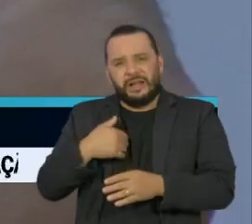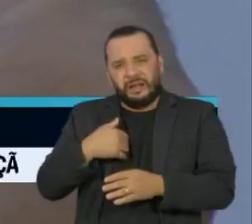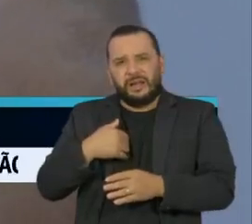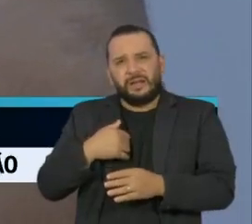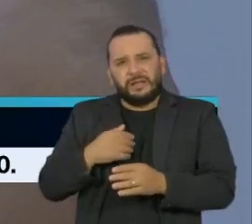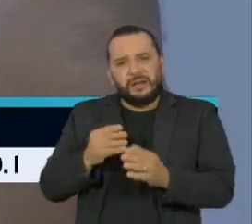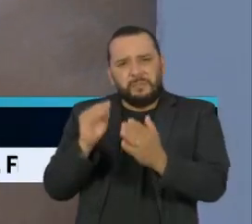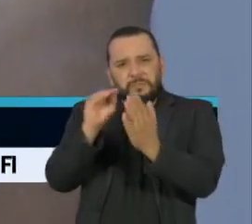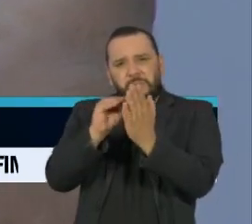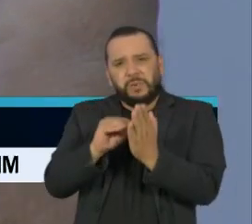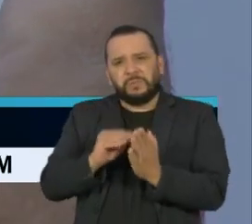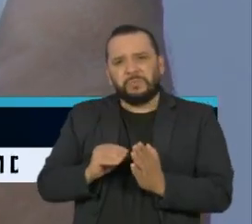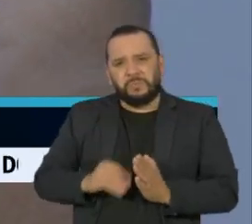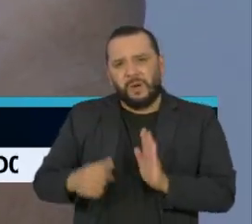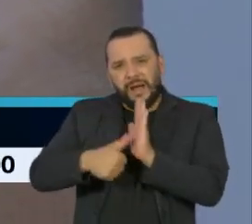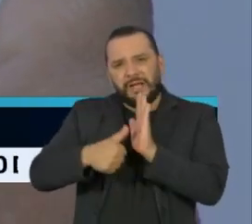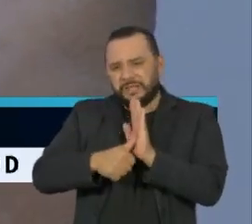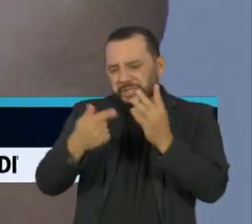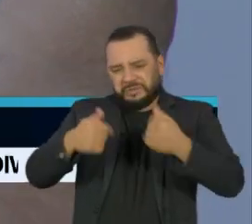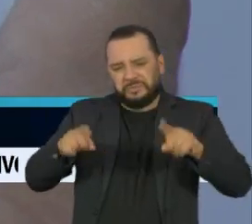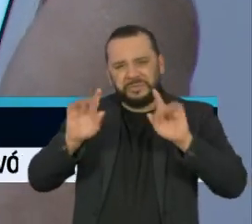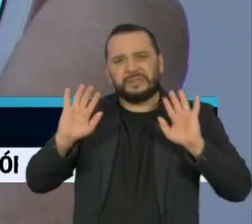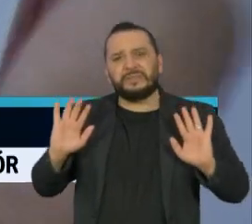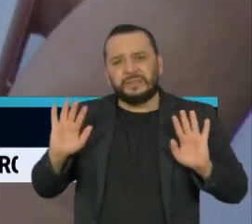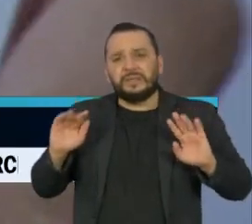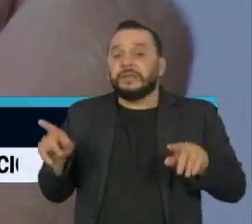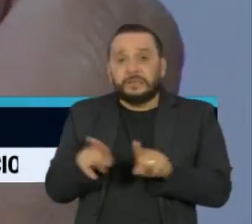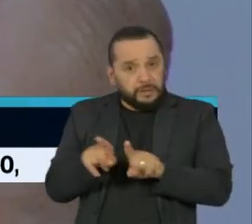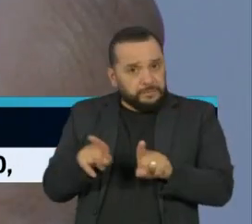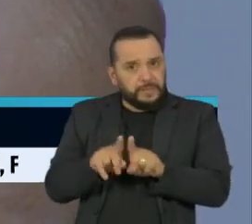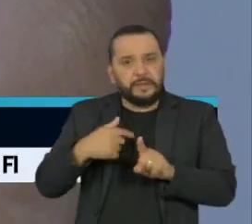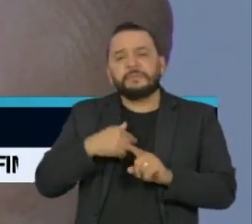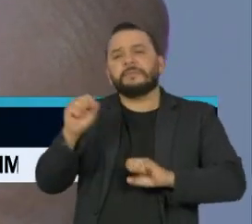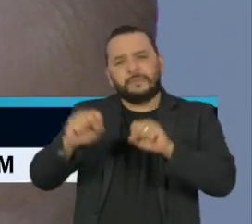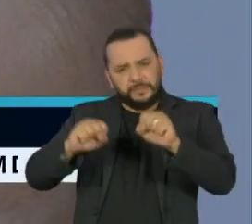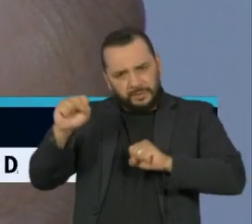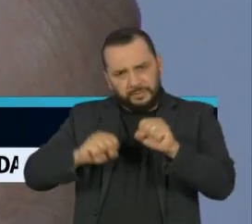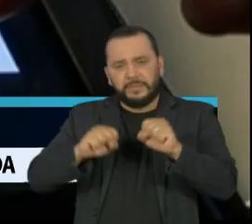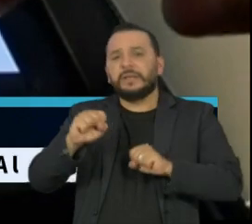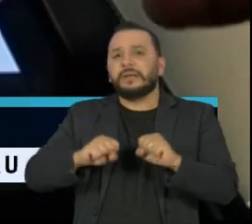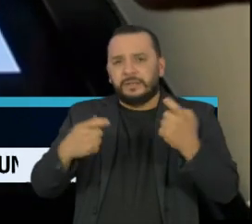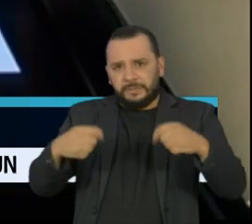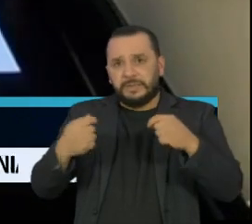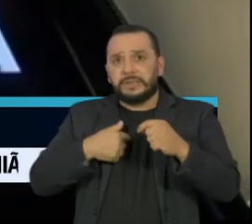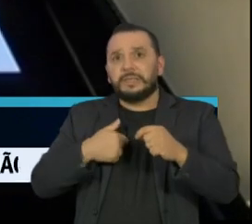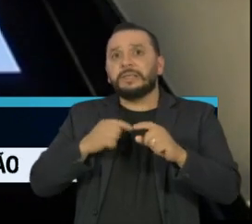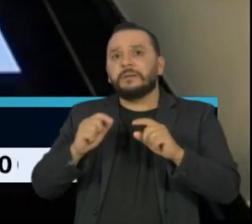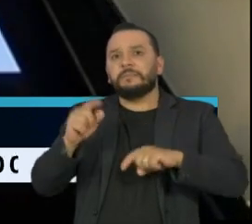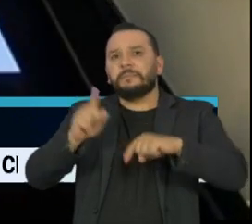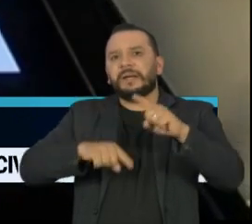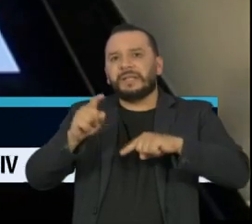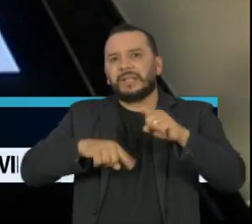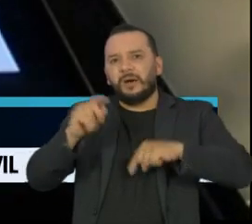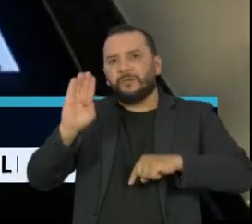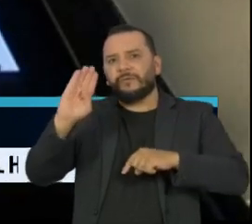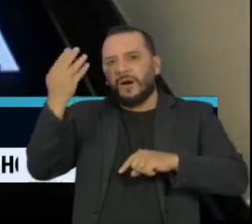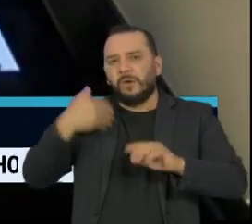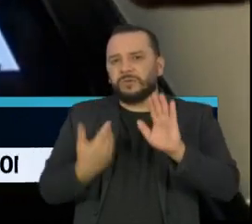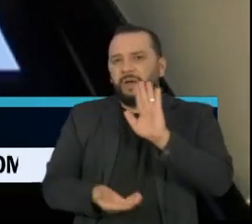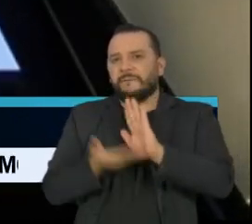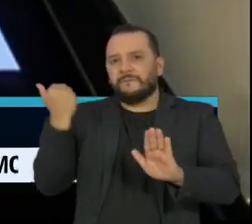plataformas 68 por cento afirmaram que as empresas devem continuar removendo rapidamente materiais nocivos